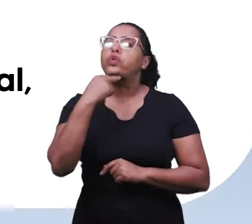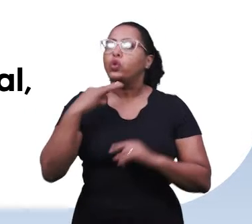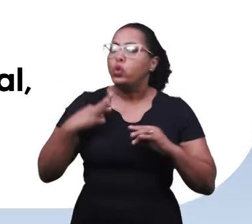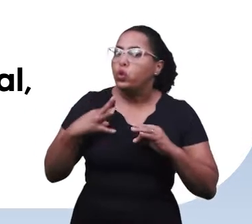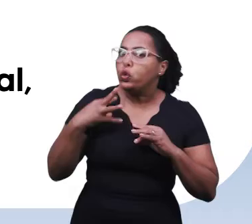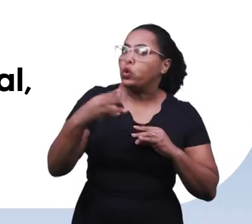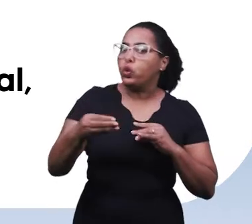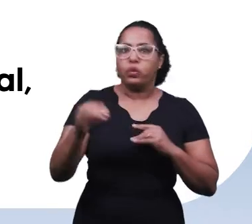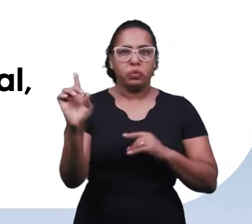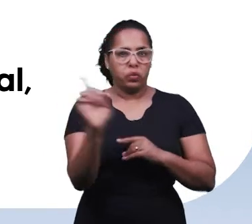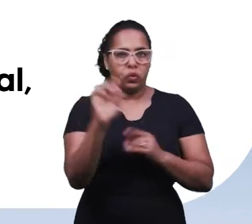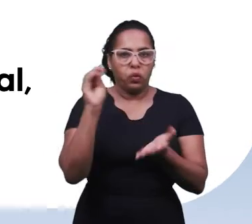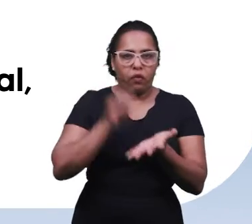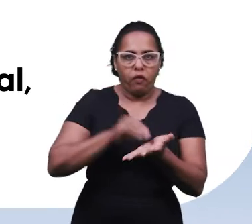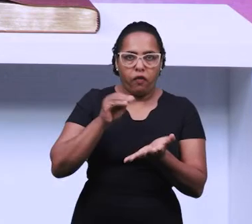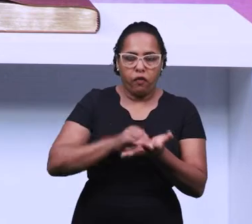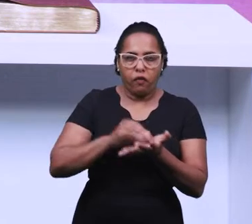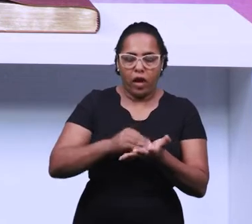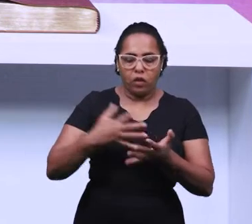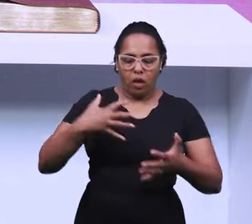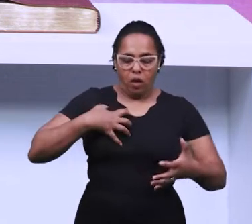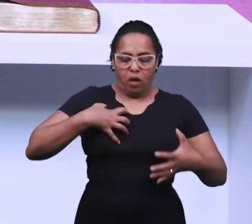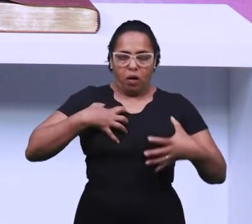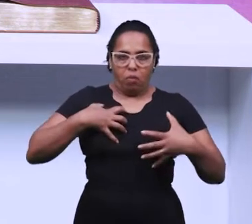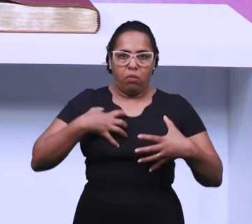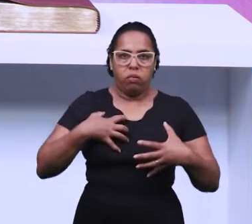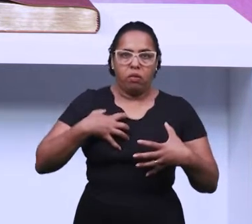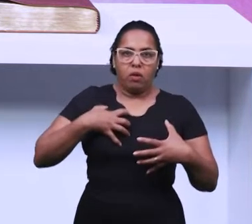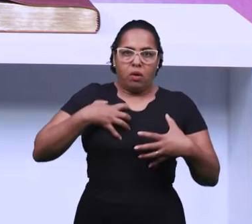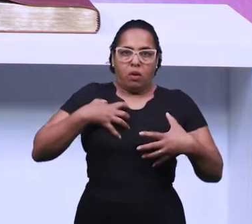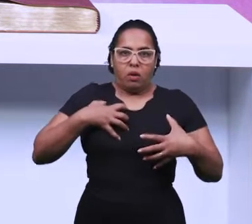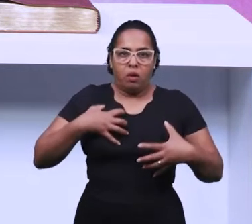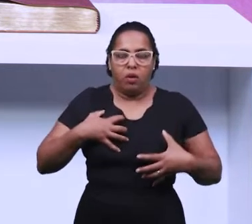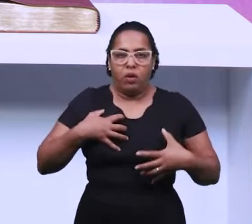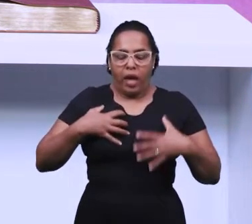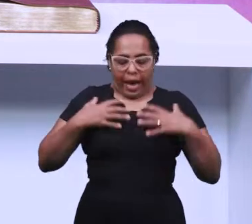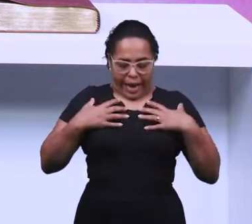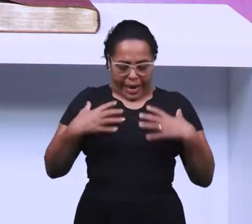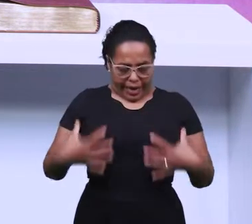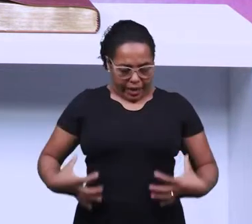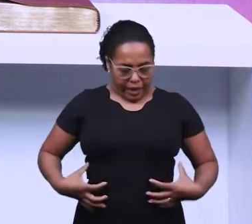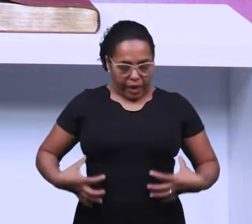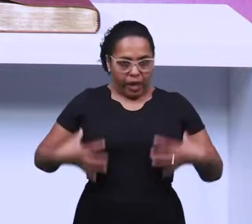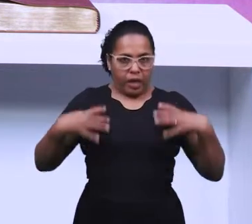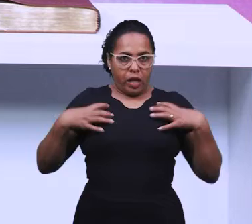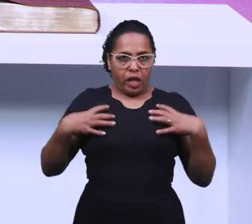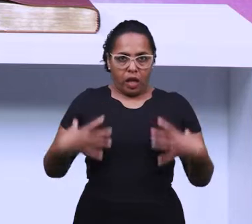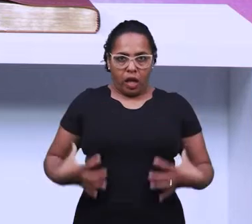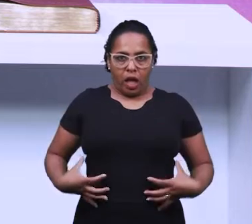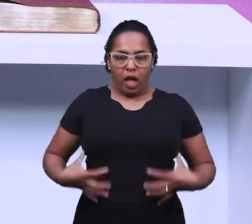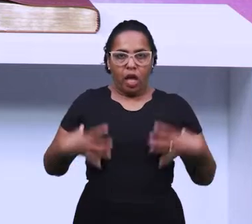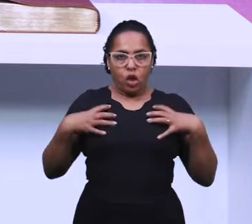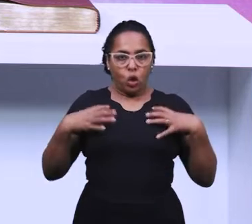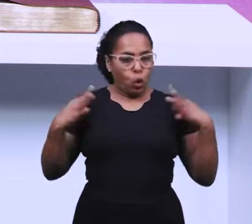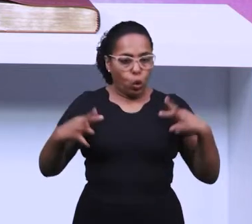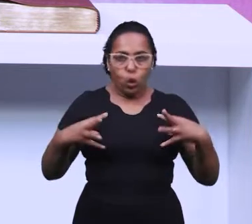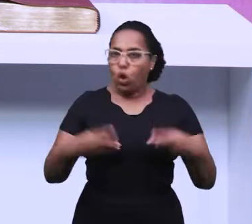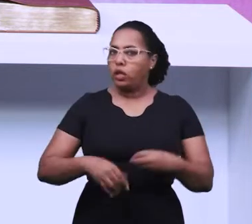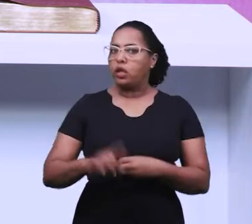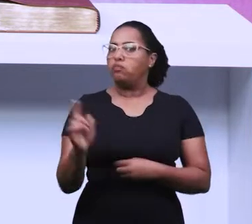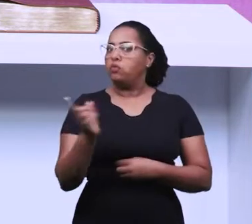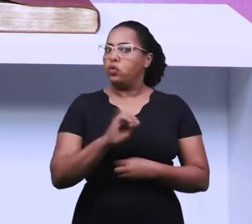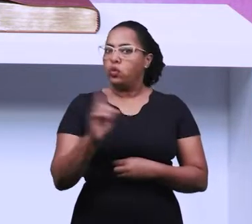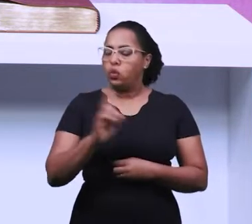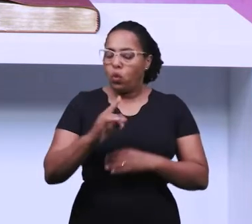completamente formados, como a caixa torácica. A criança ainda não tem essa estrutura completamente desenvolvida.